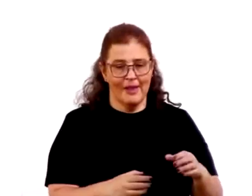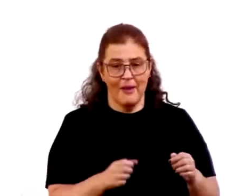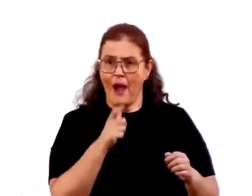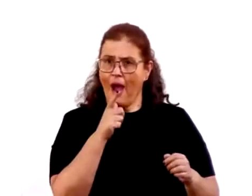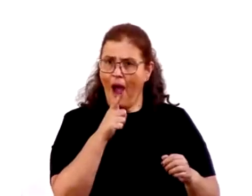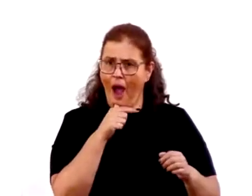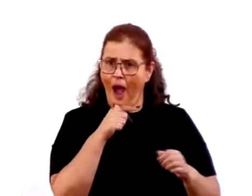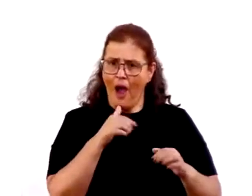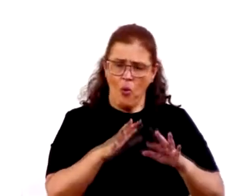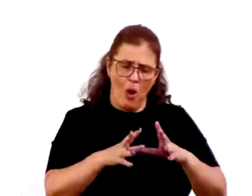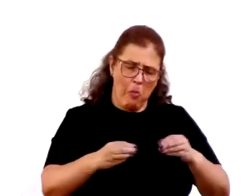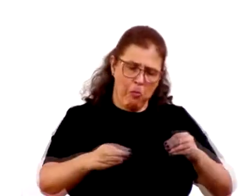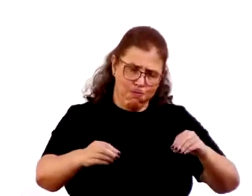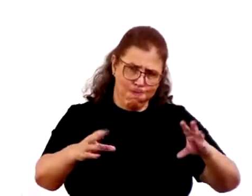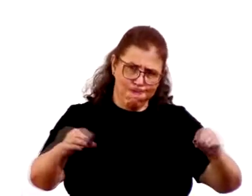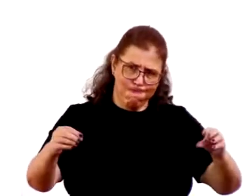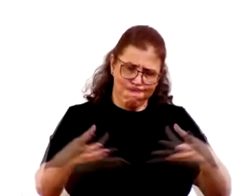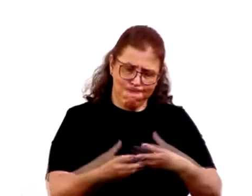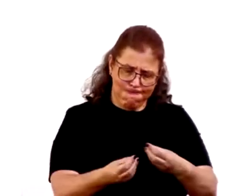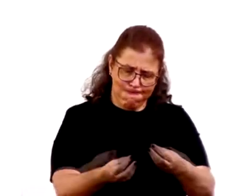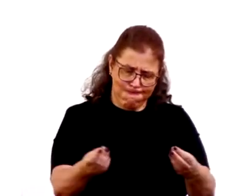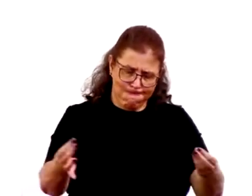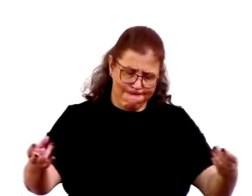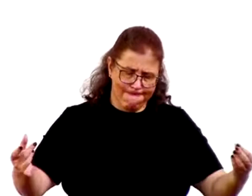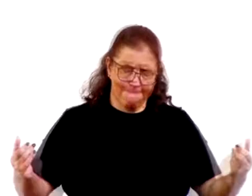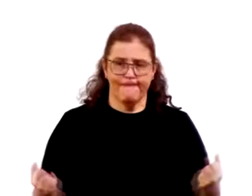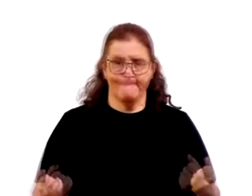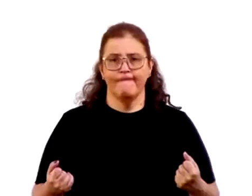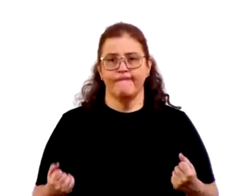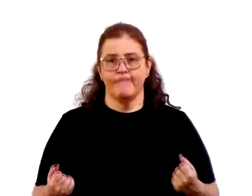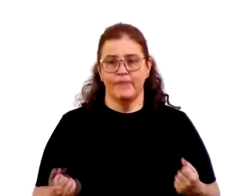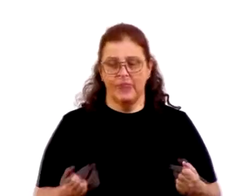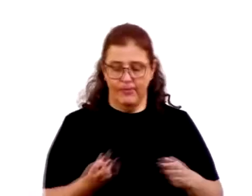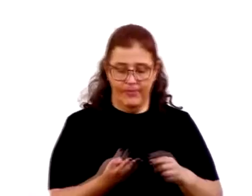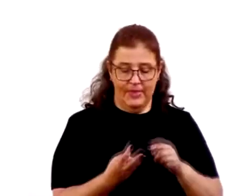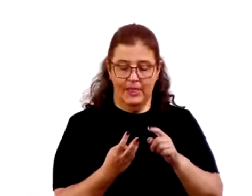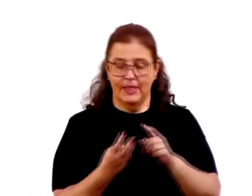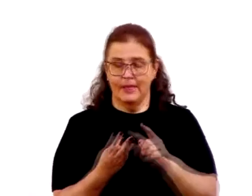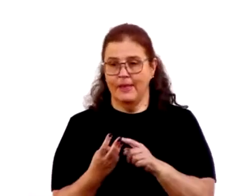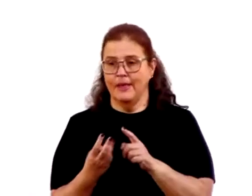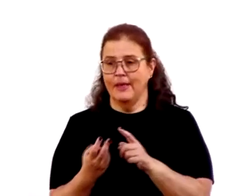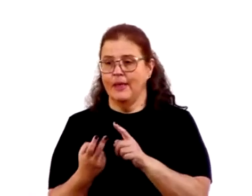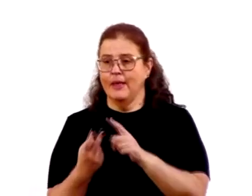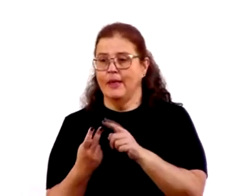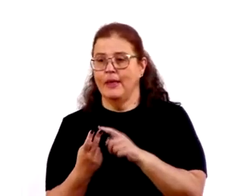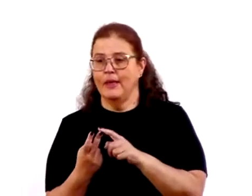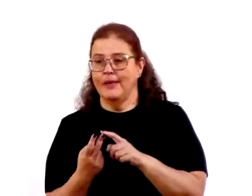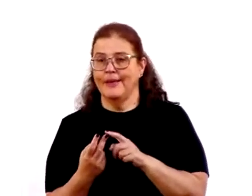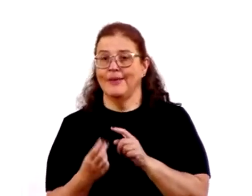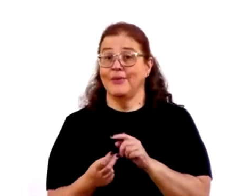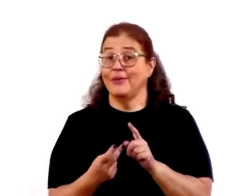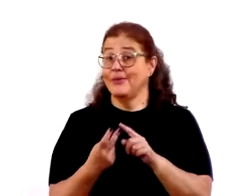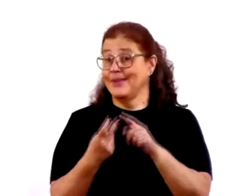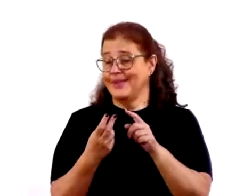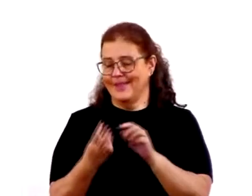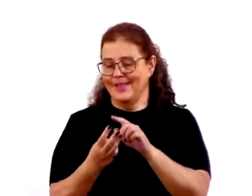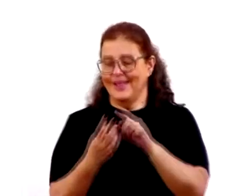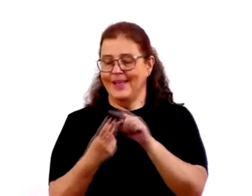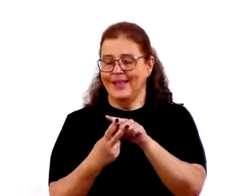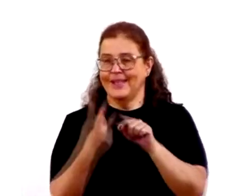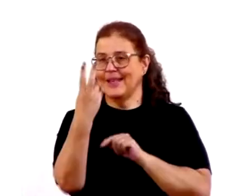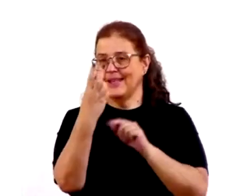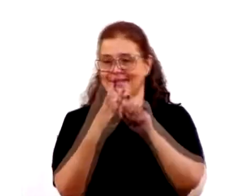os planetas, o terceiro planeta é a Terra. Agora o pastor gostaria que você fizesse uma